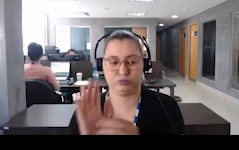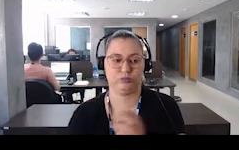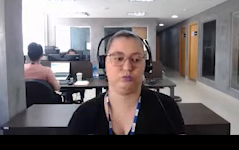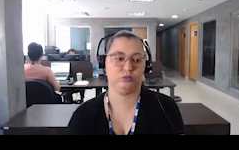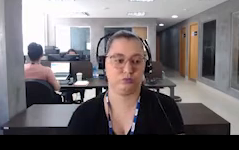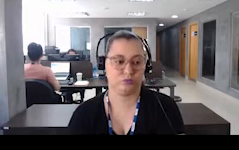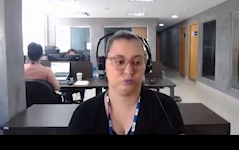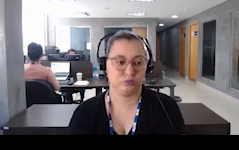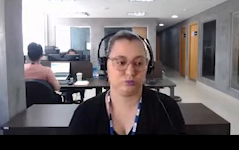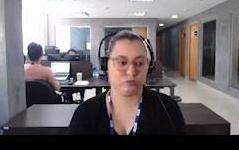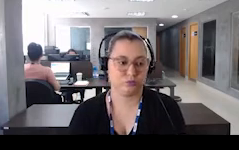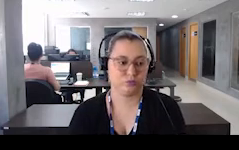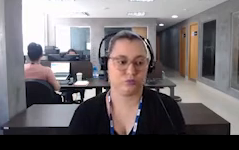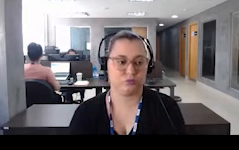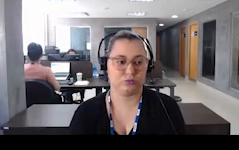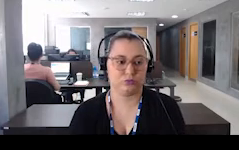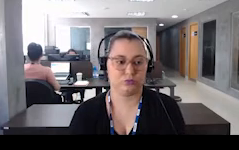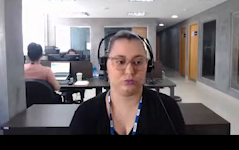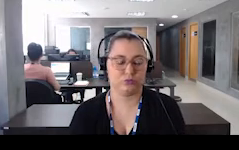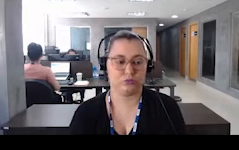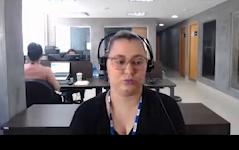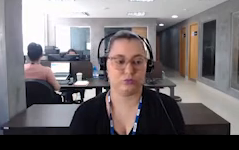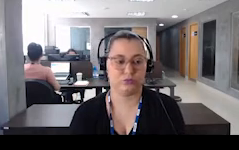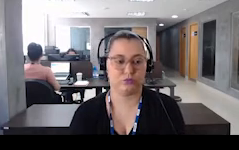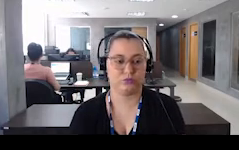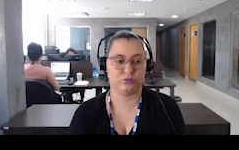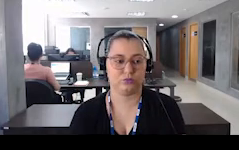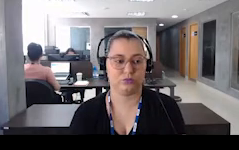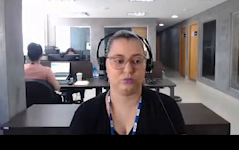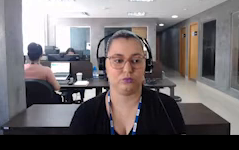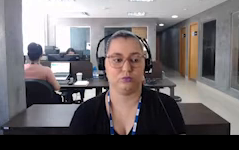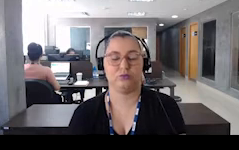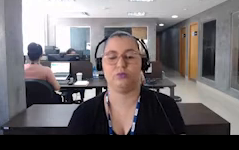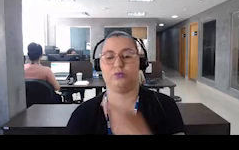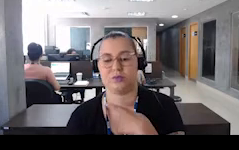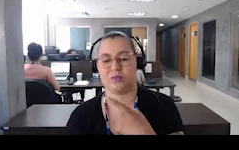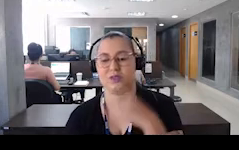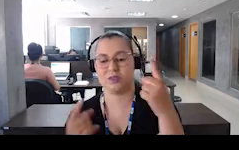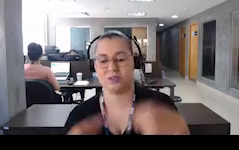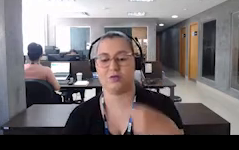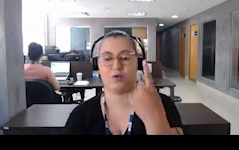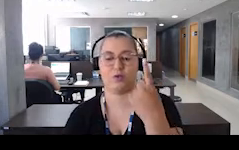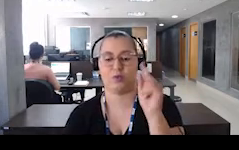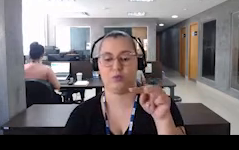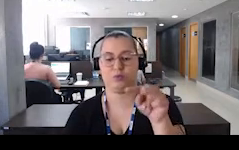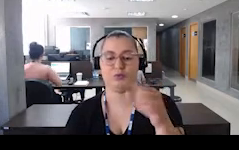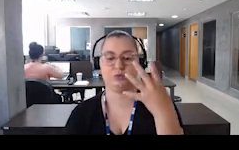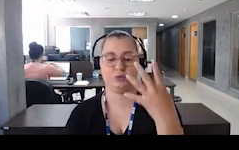curso, vem nessa caixinha verde aqui, ó, entra no conteúdo e vem aqui, ó, desafio